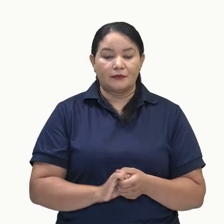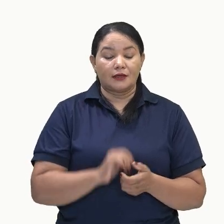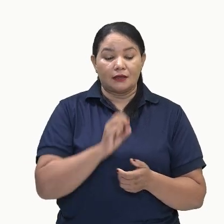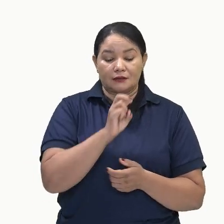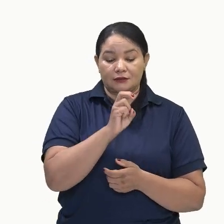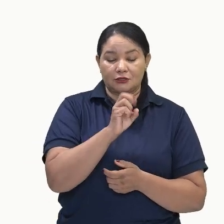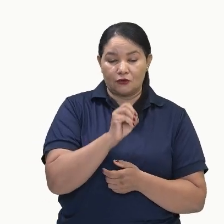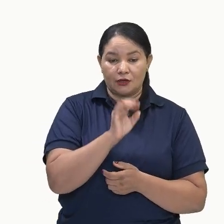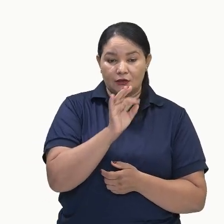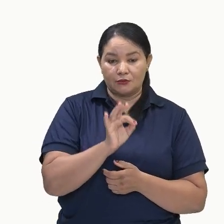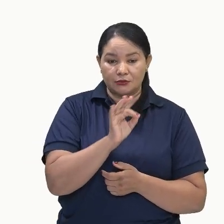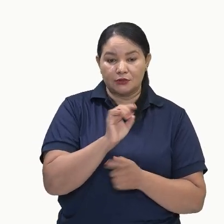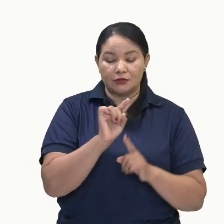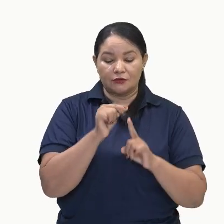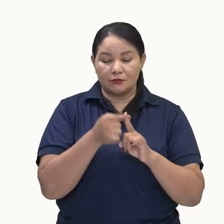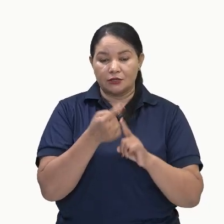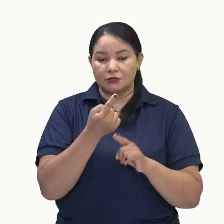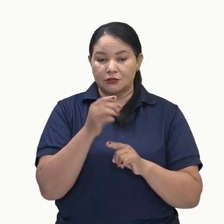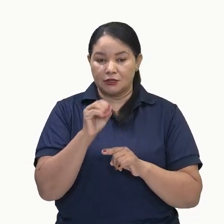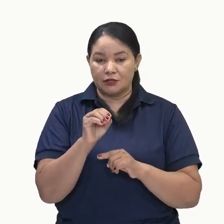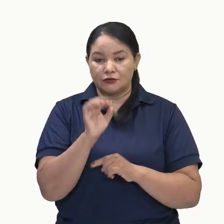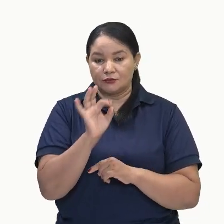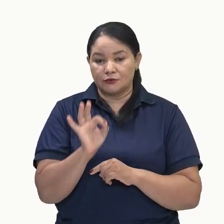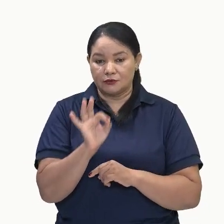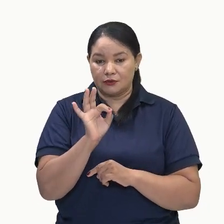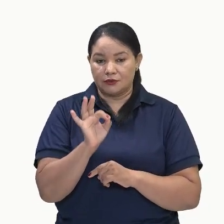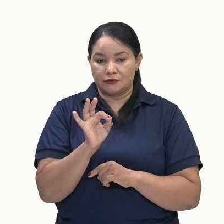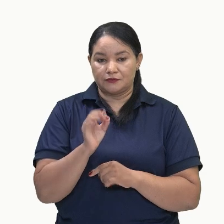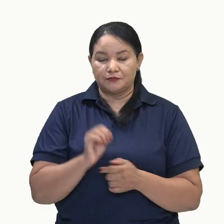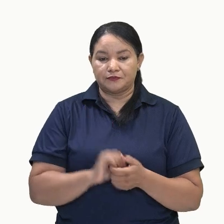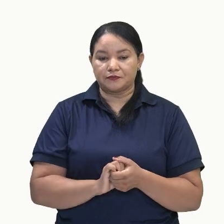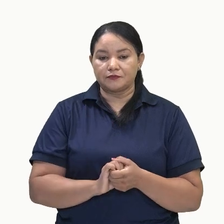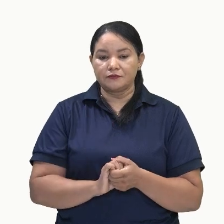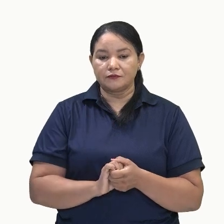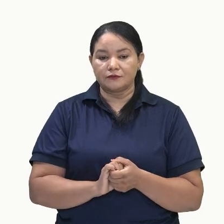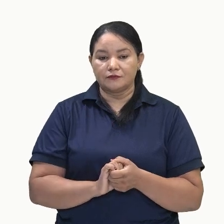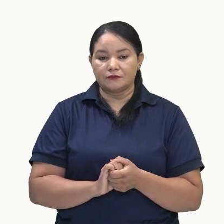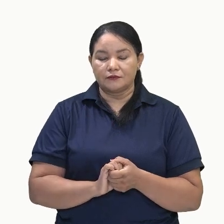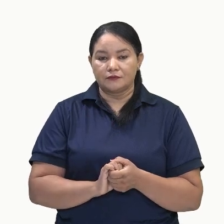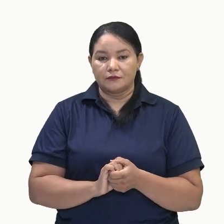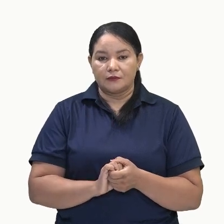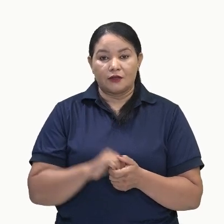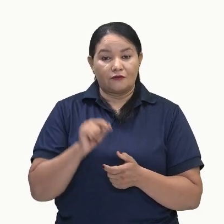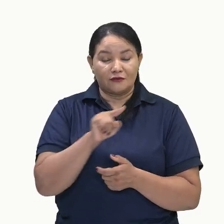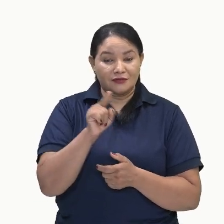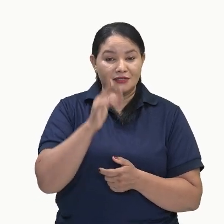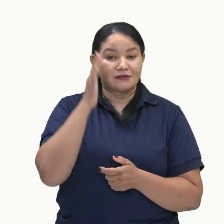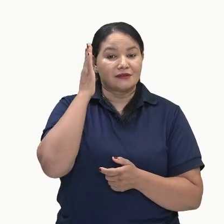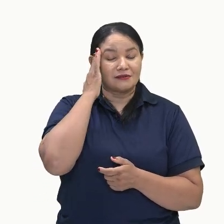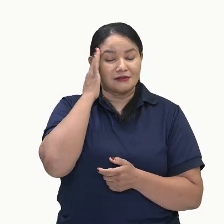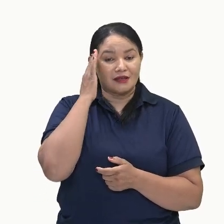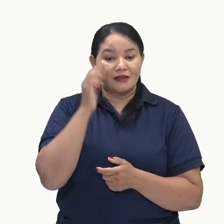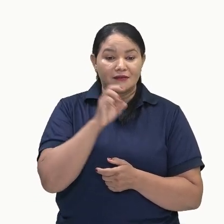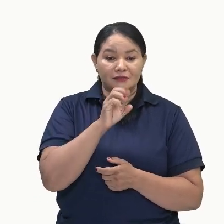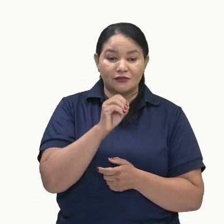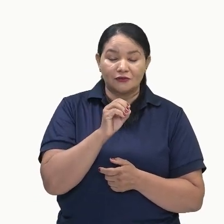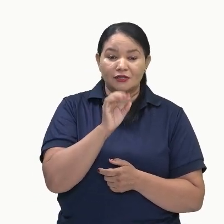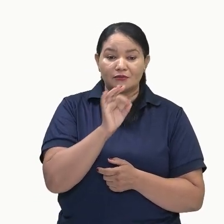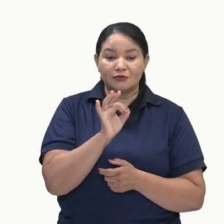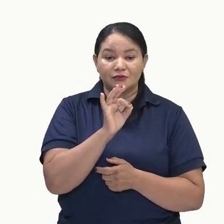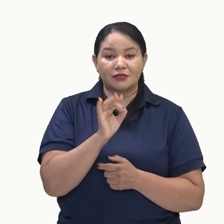50% mais 10%. Mas 50% você já sabe, de novo, 50% é